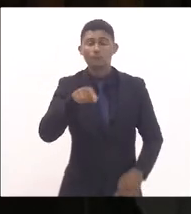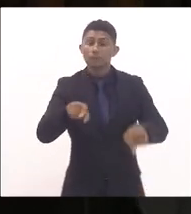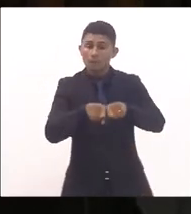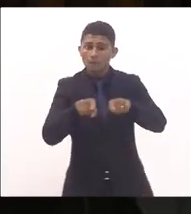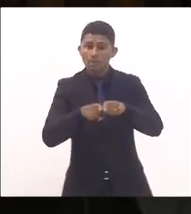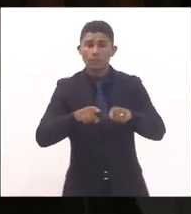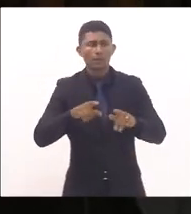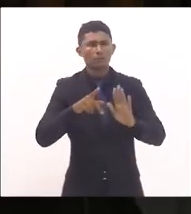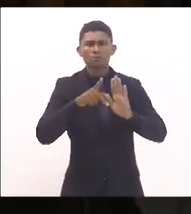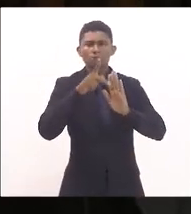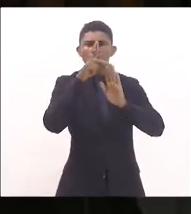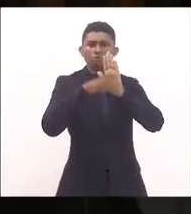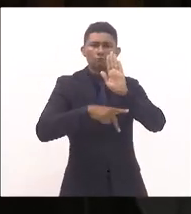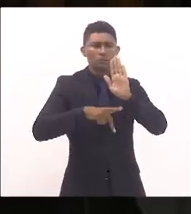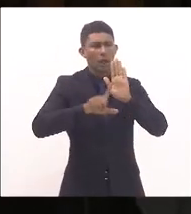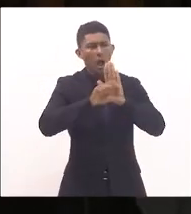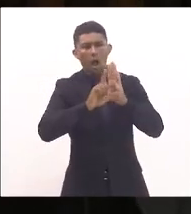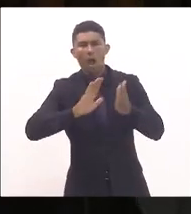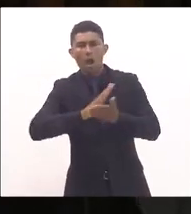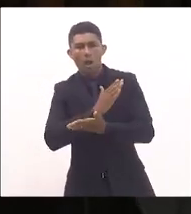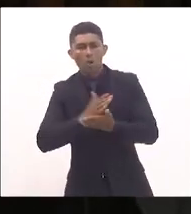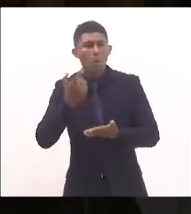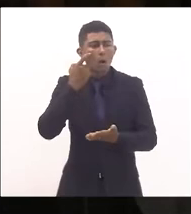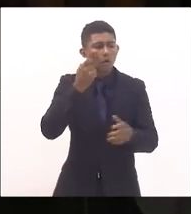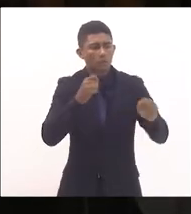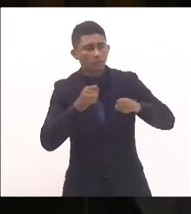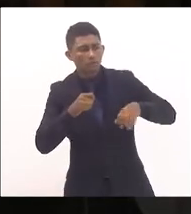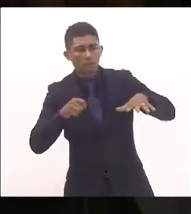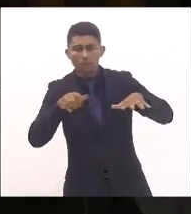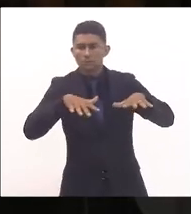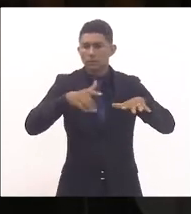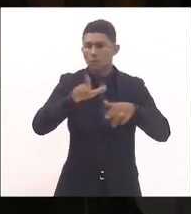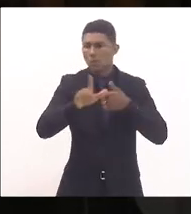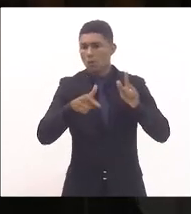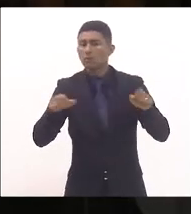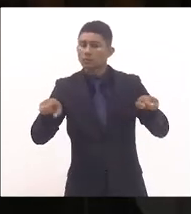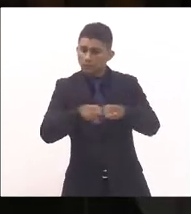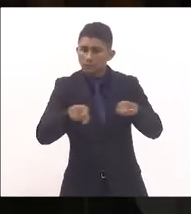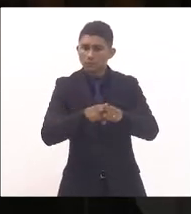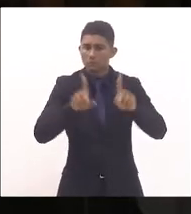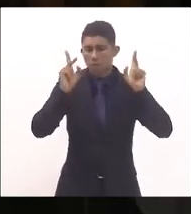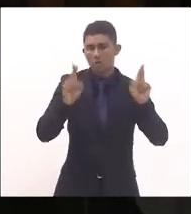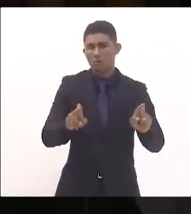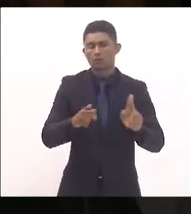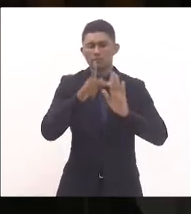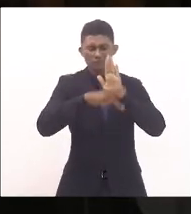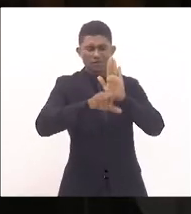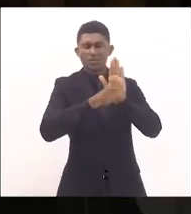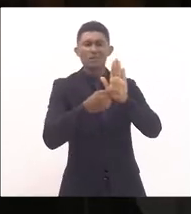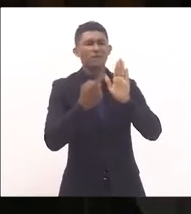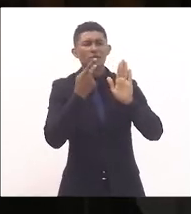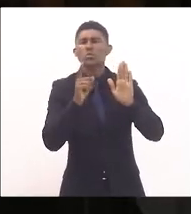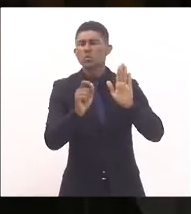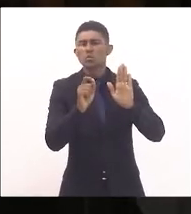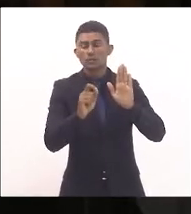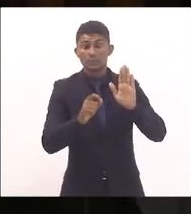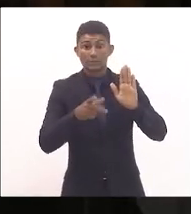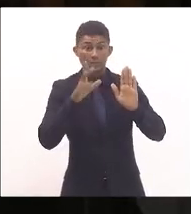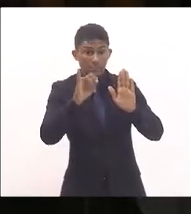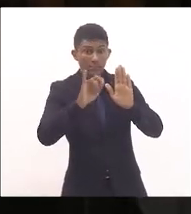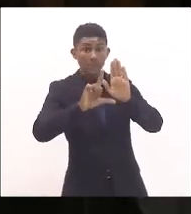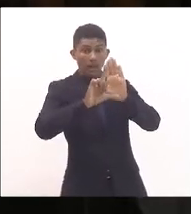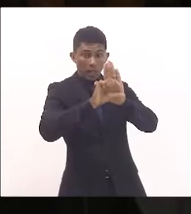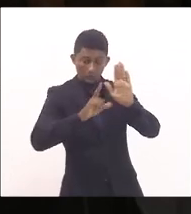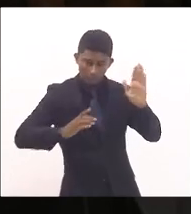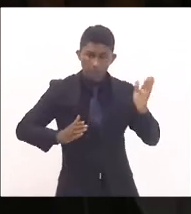que buscam estabelecer essa prática para outros setores. O que, que o projeto diz? Que, a partir da aprovação dessa lei, o